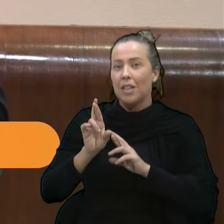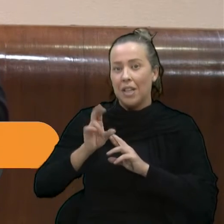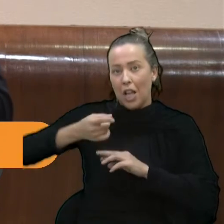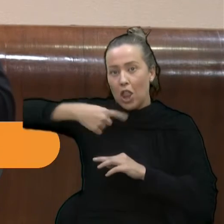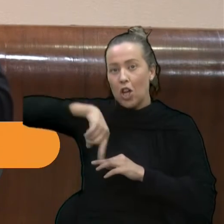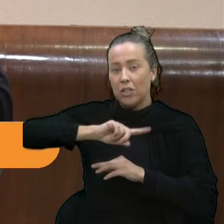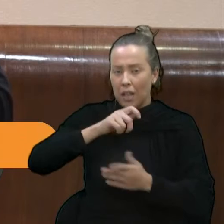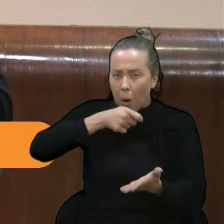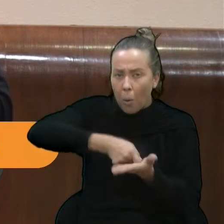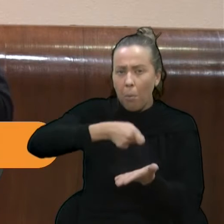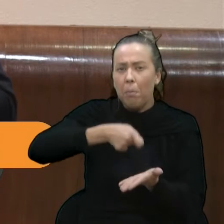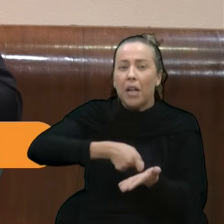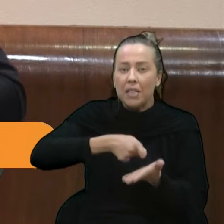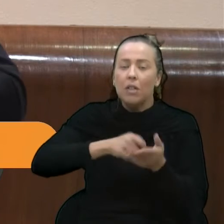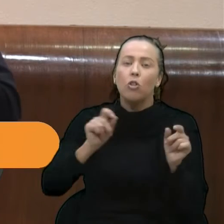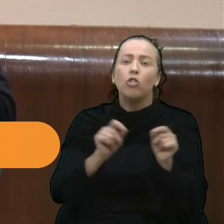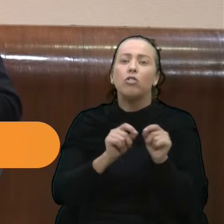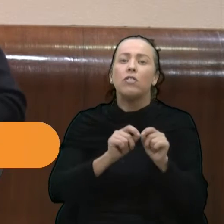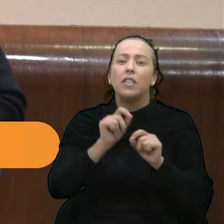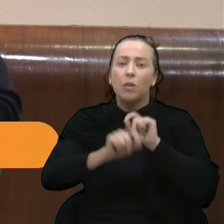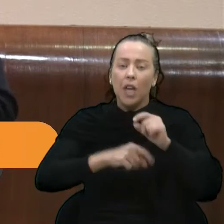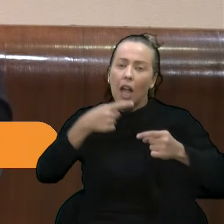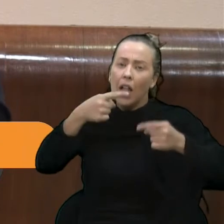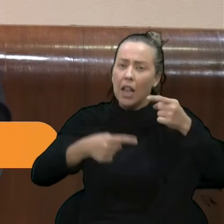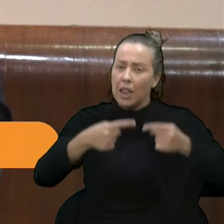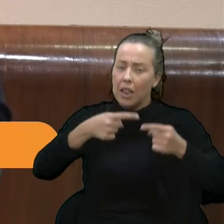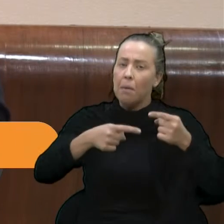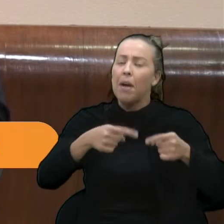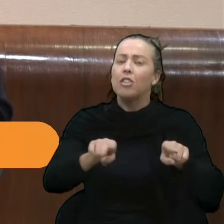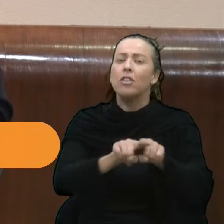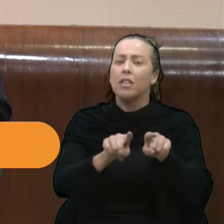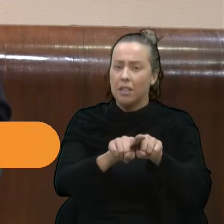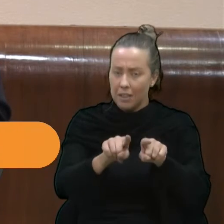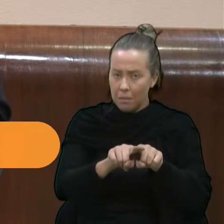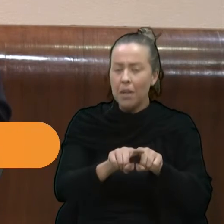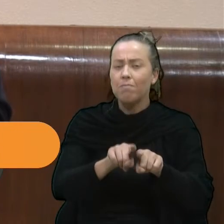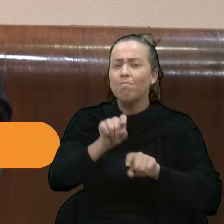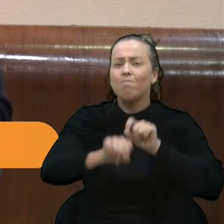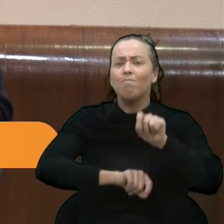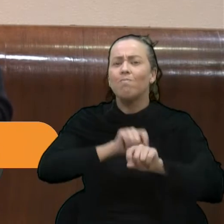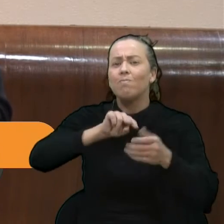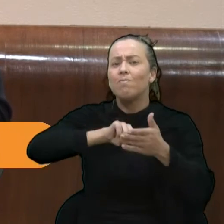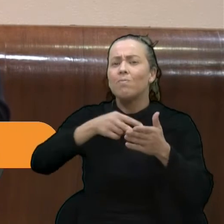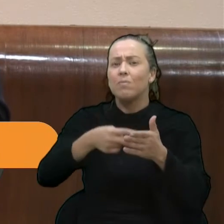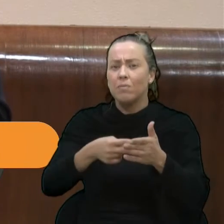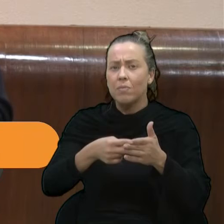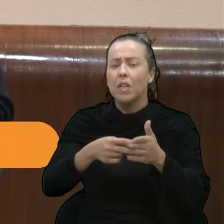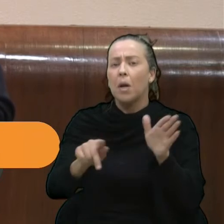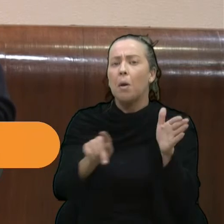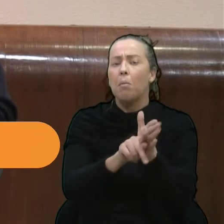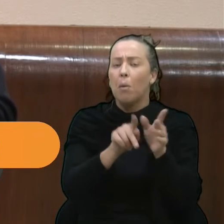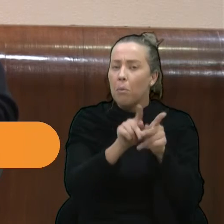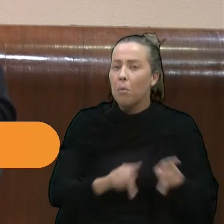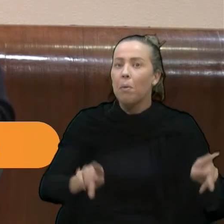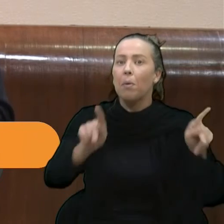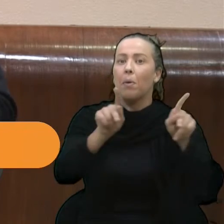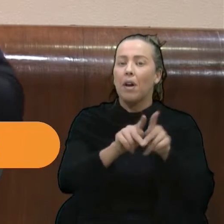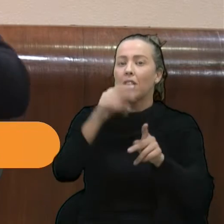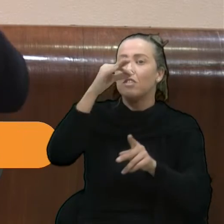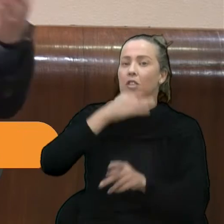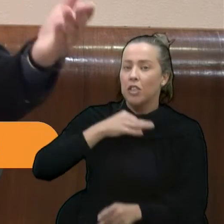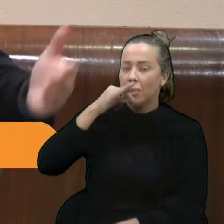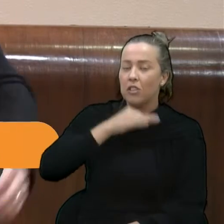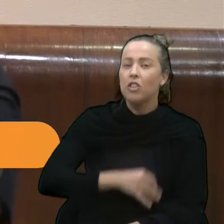nossa obrigação de fazer com que esse debate também seja da própria população de Caxias do Sul,